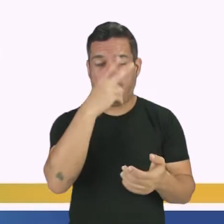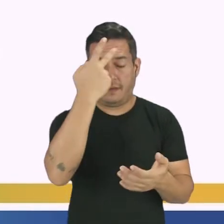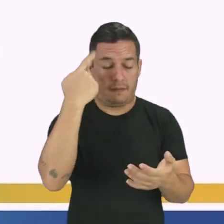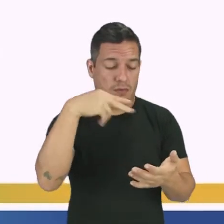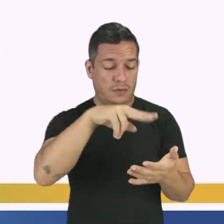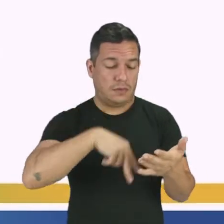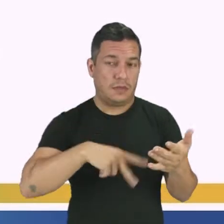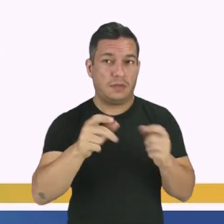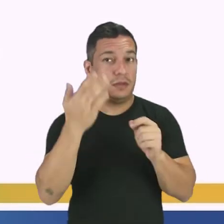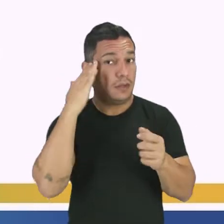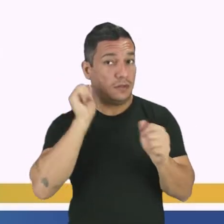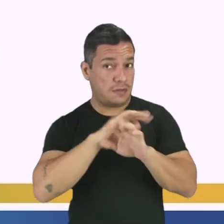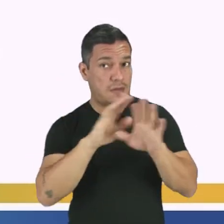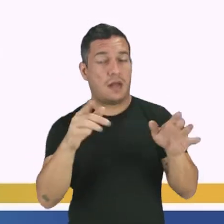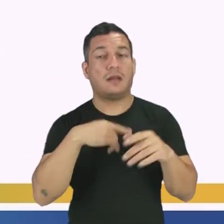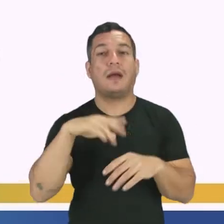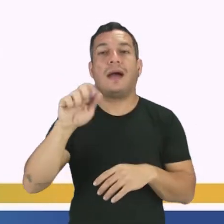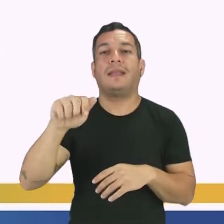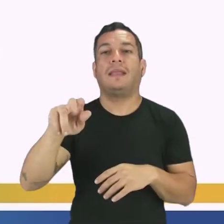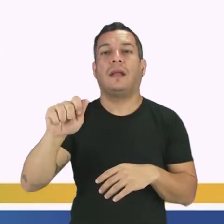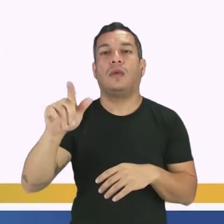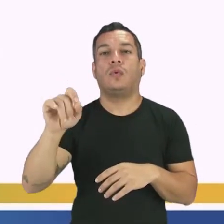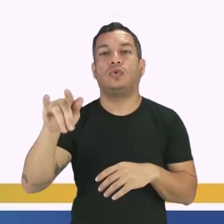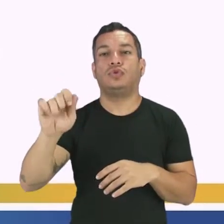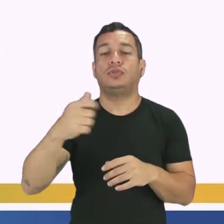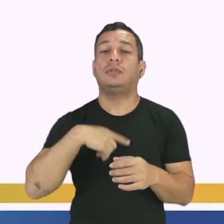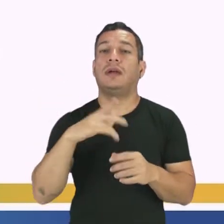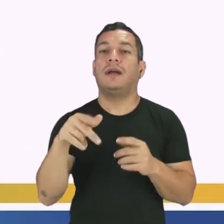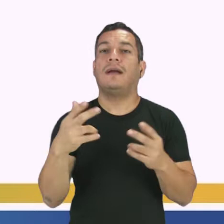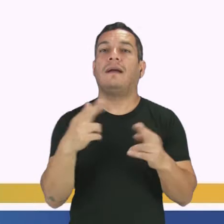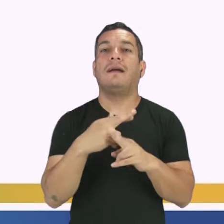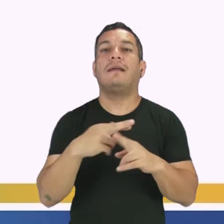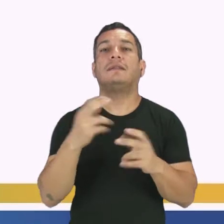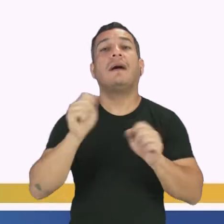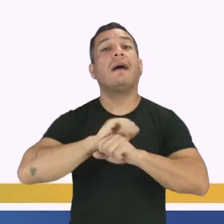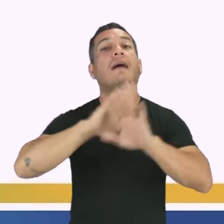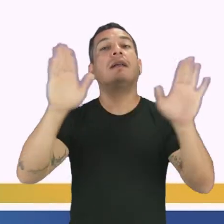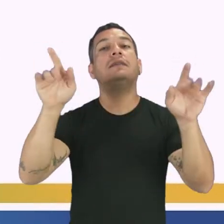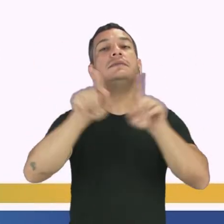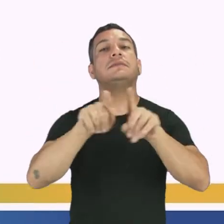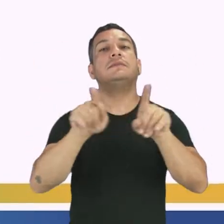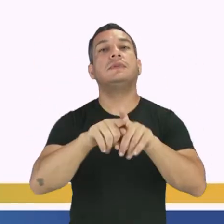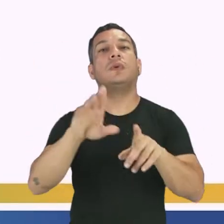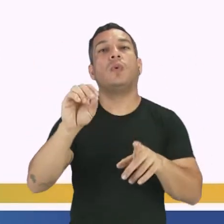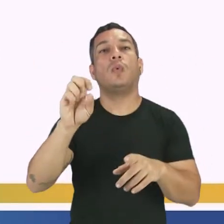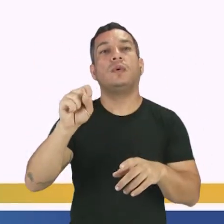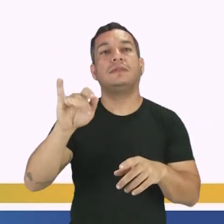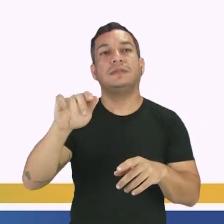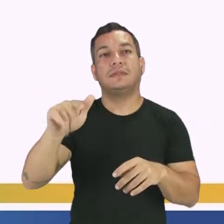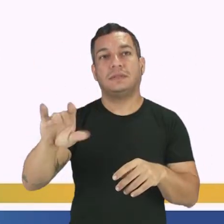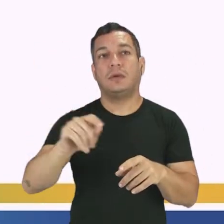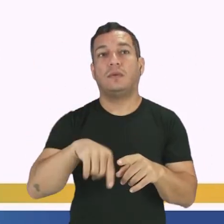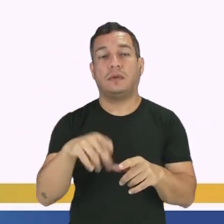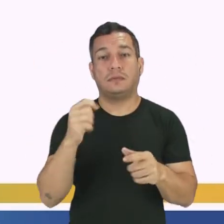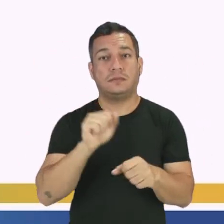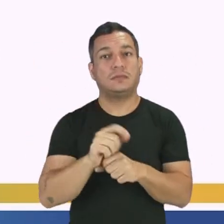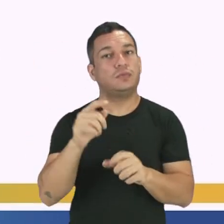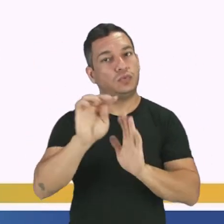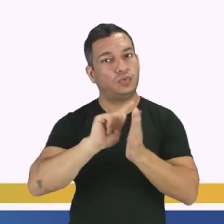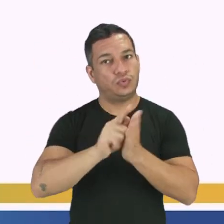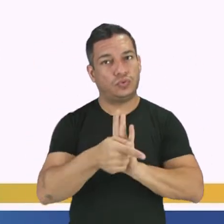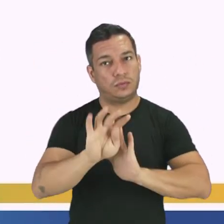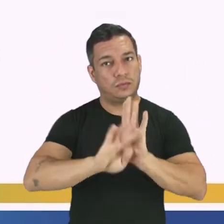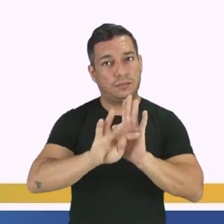leitor. Analogia, ou seja, a relação, clareza e concisão são esperados nesse gênero textual.